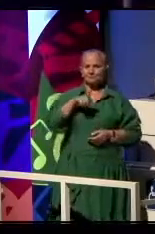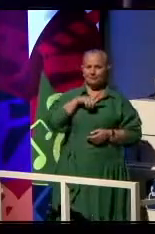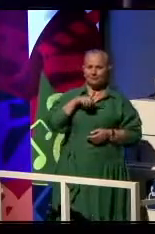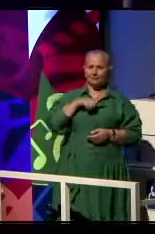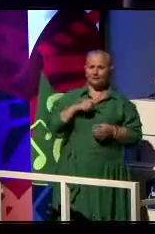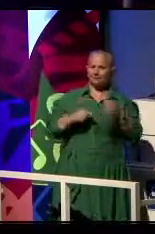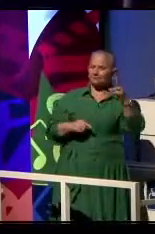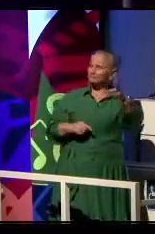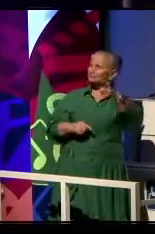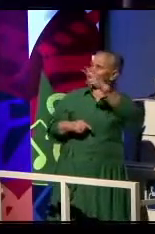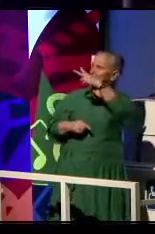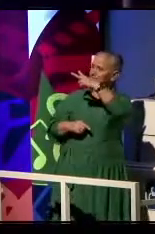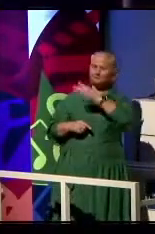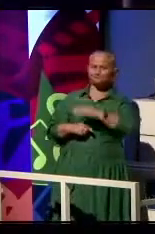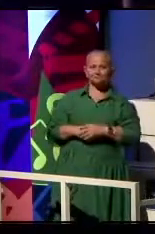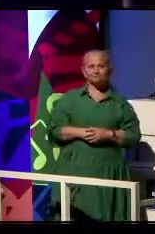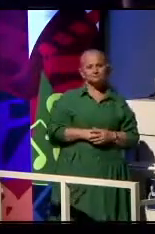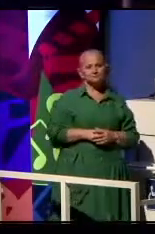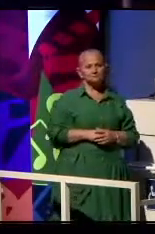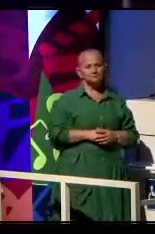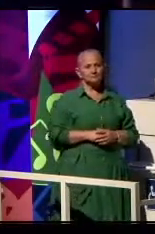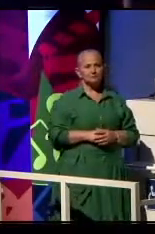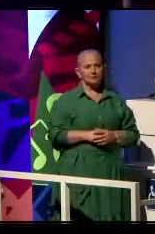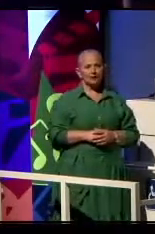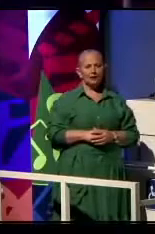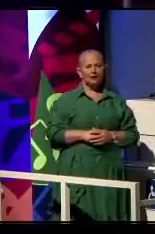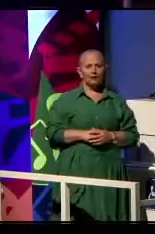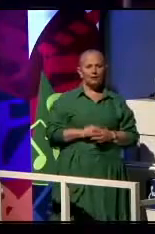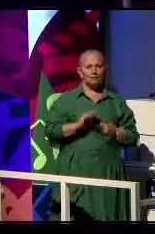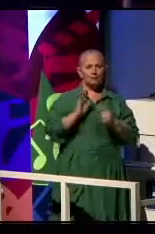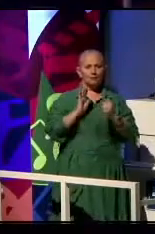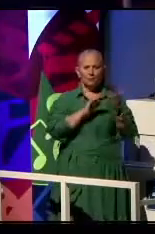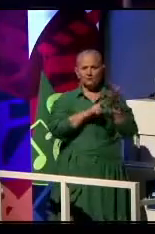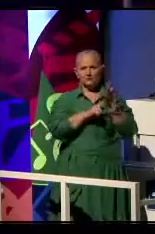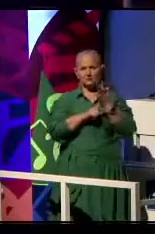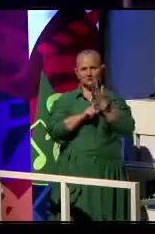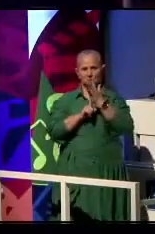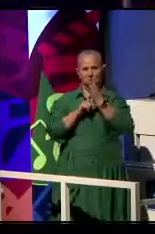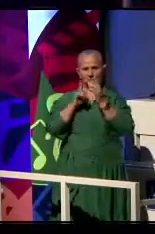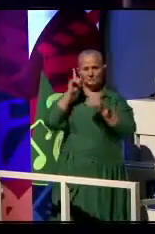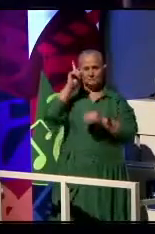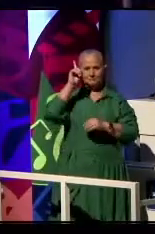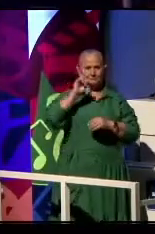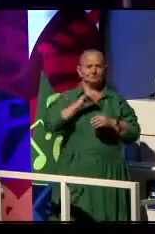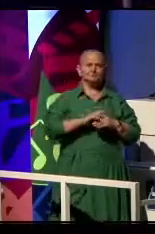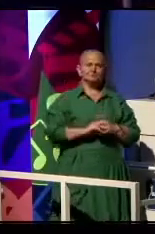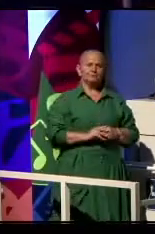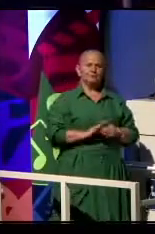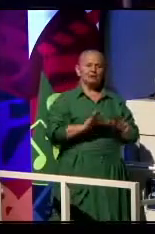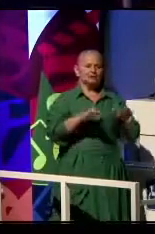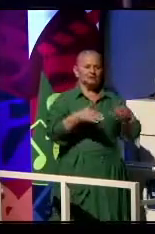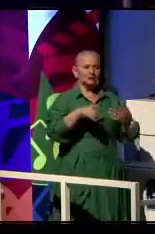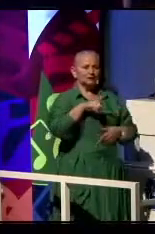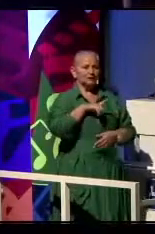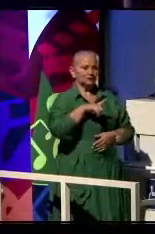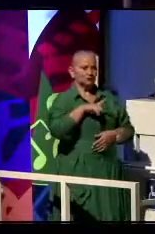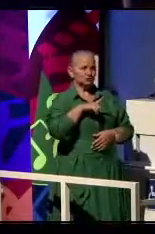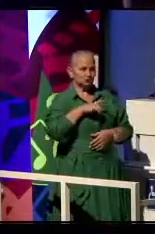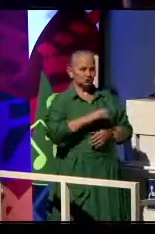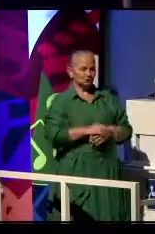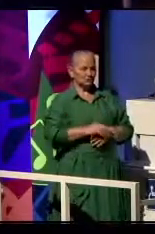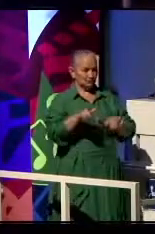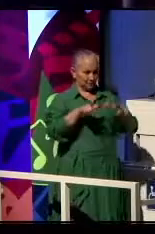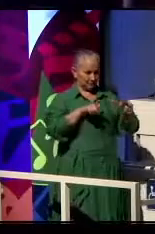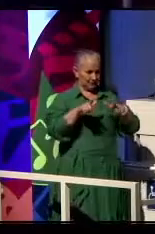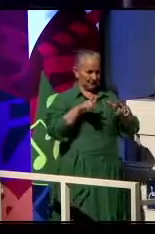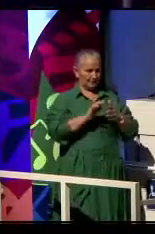Tiso, o Beto Guedes, o Nelson Ângelo. E, infelizmente, nesse dia, o Toninho tinha um compromisso, que o Toninho ele tocou com muita